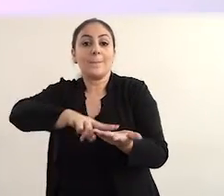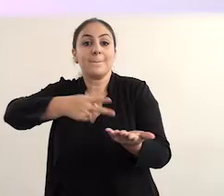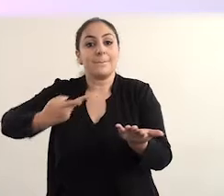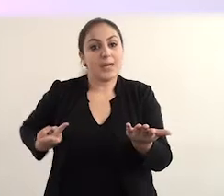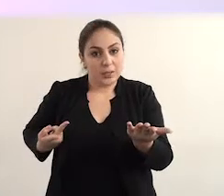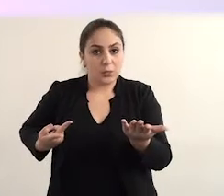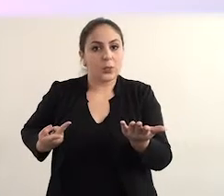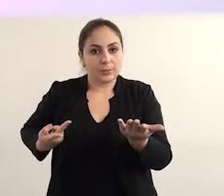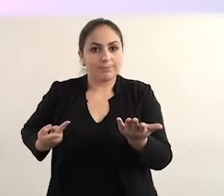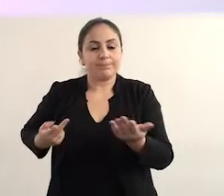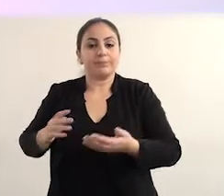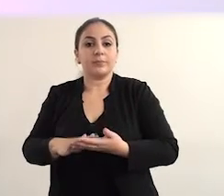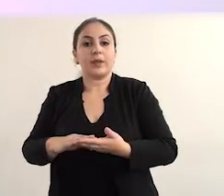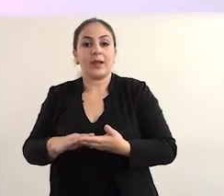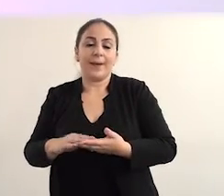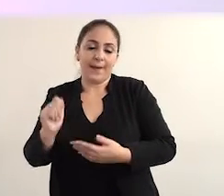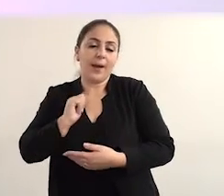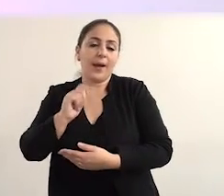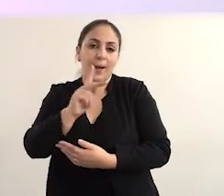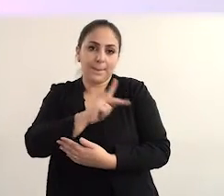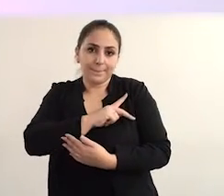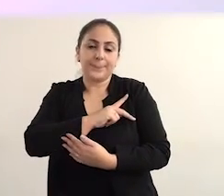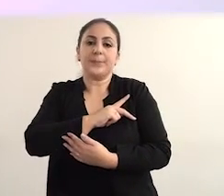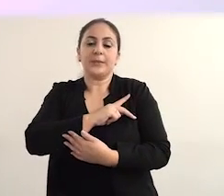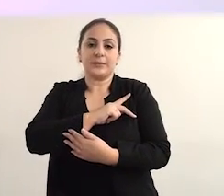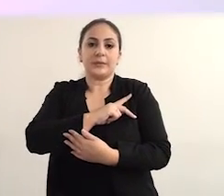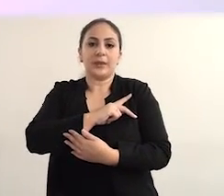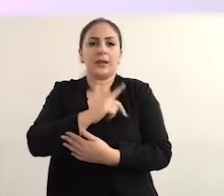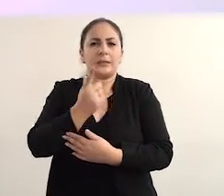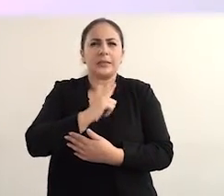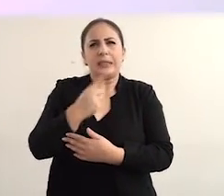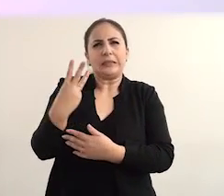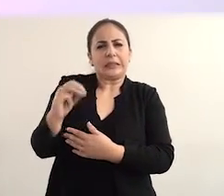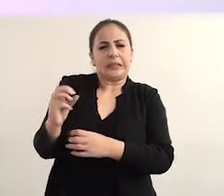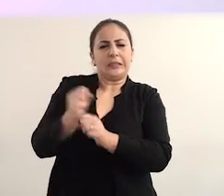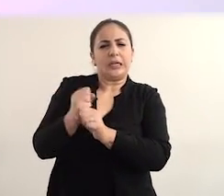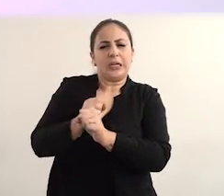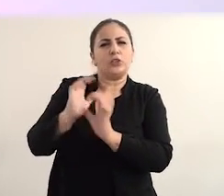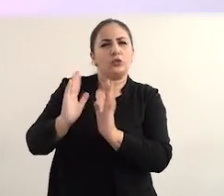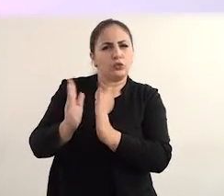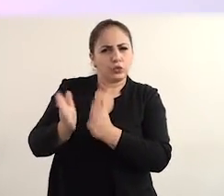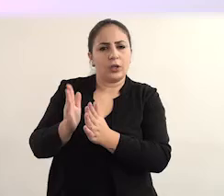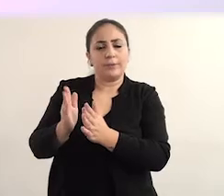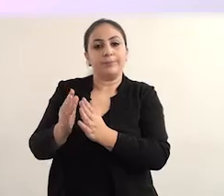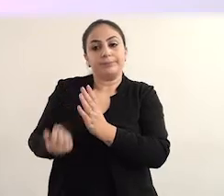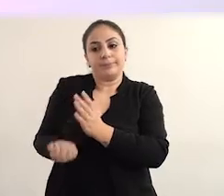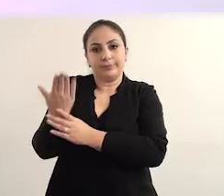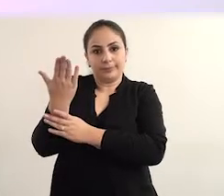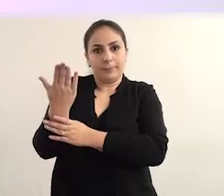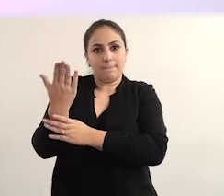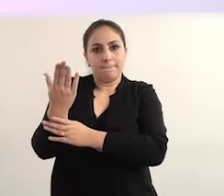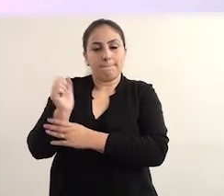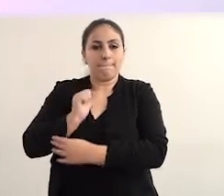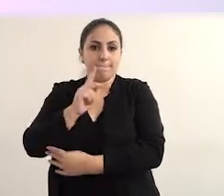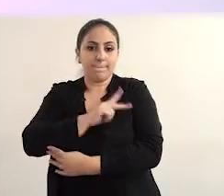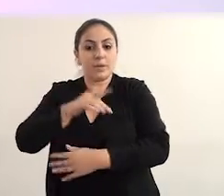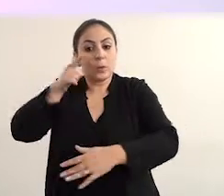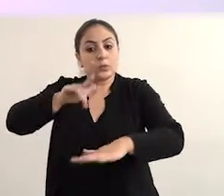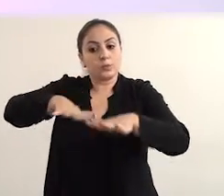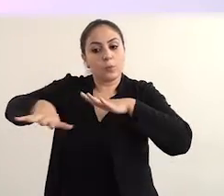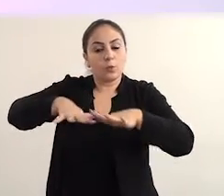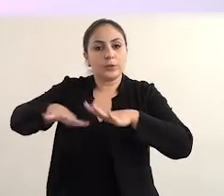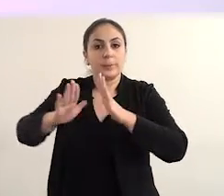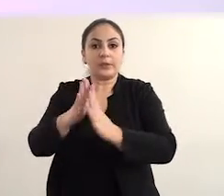por exemplo, né? A APAS, enfim, ela tem há 30 anos já que foi criada, né, para movimentar